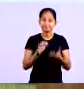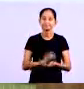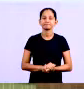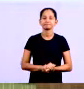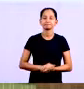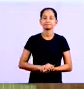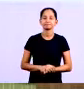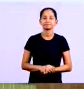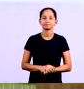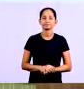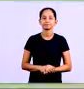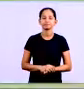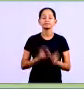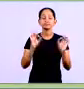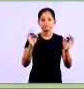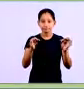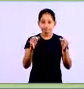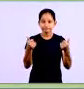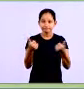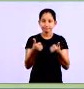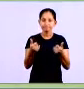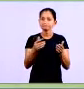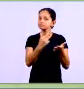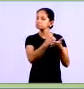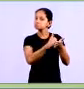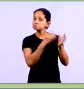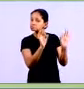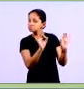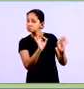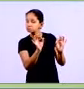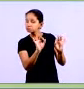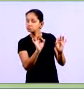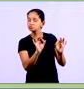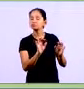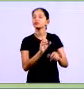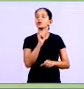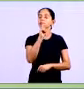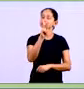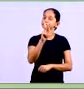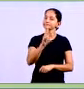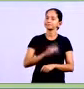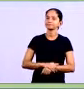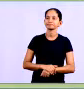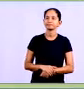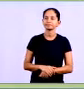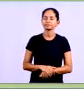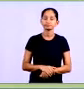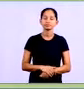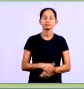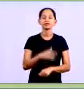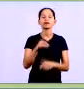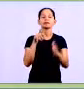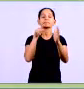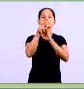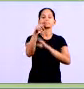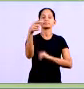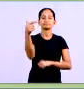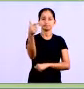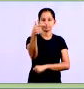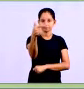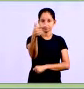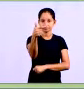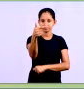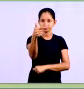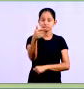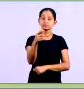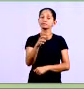lá? Certinho, professor Franklin? Pergunta dos polos? Não, por enquanto não. Vamos lá. A questão 2, né? Quem